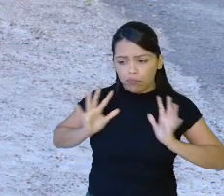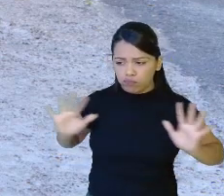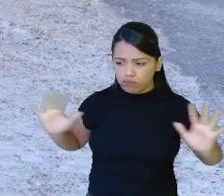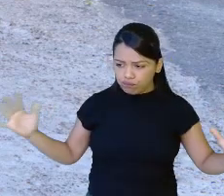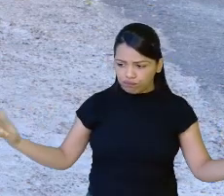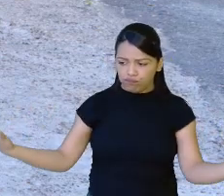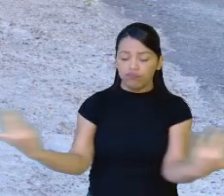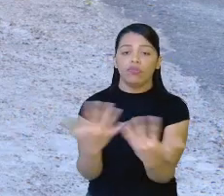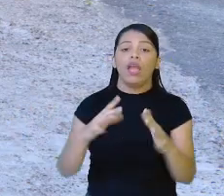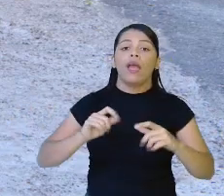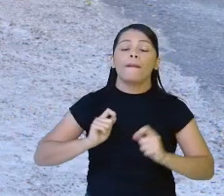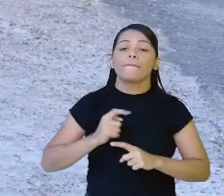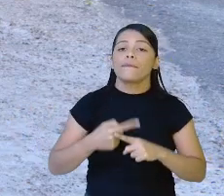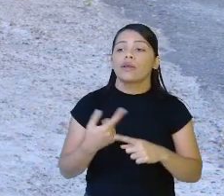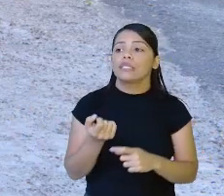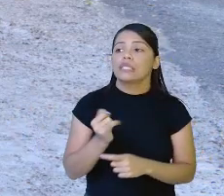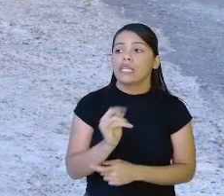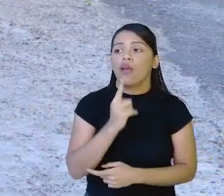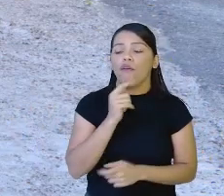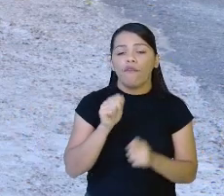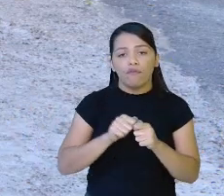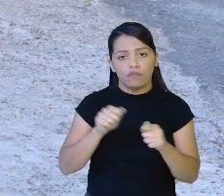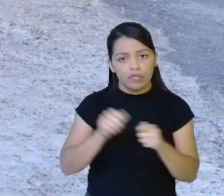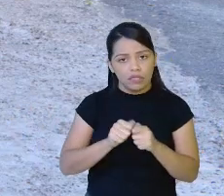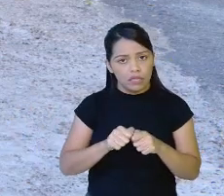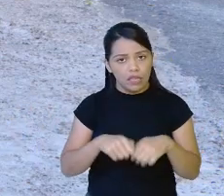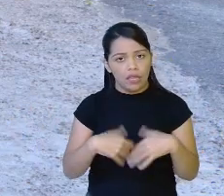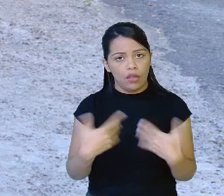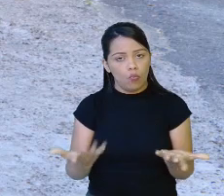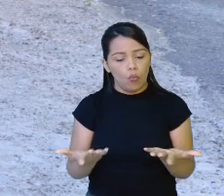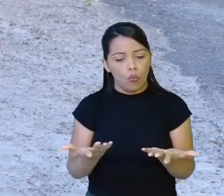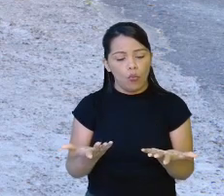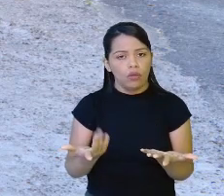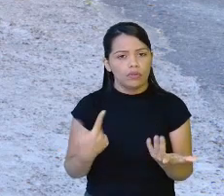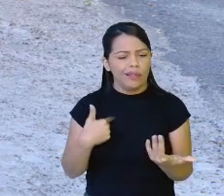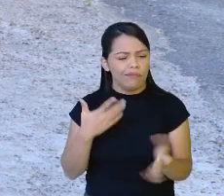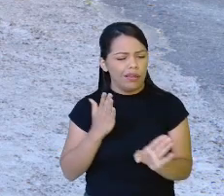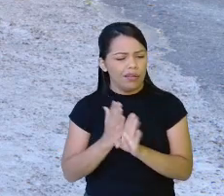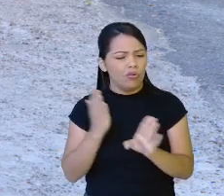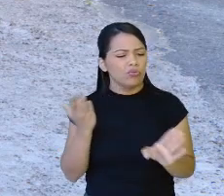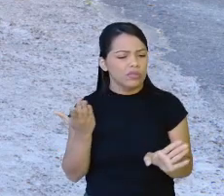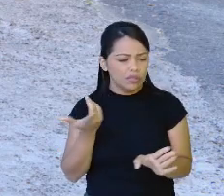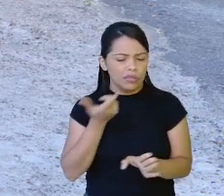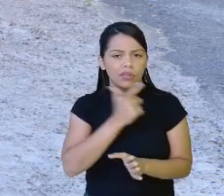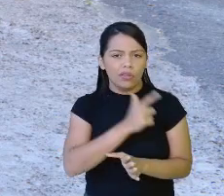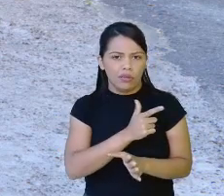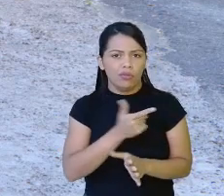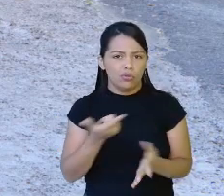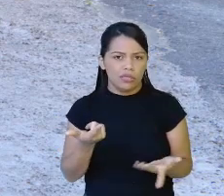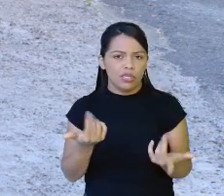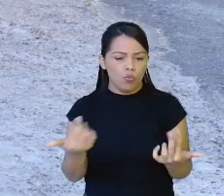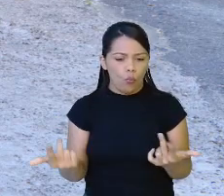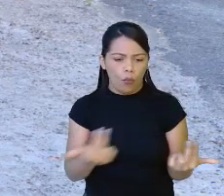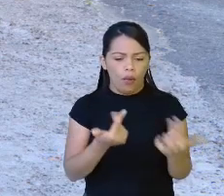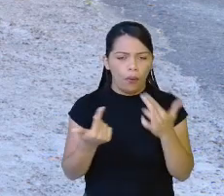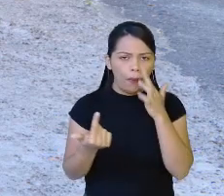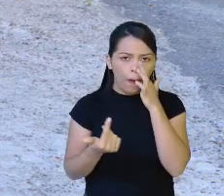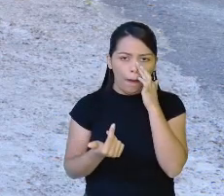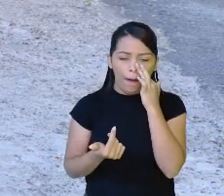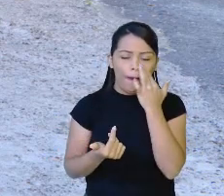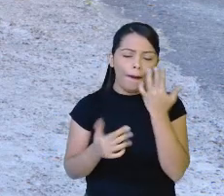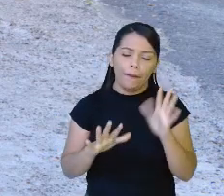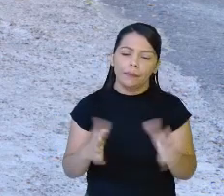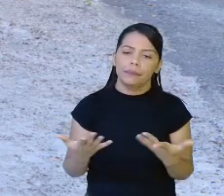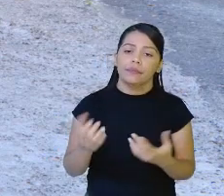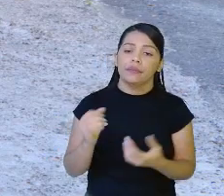eu fizer a medida de área aqui, será que vai bater com o perímetro? Provavelmente, se a gente fizer